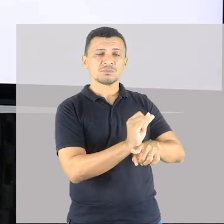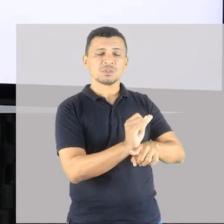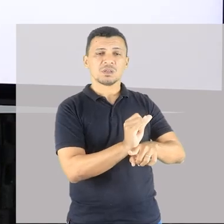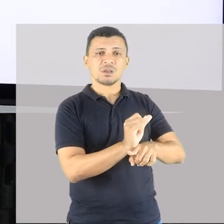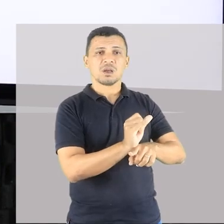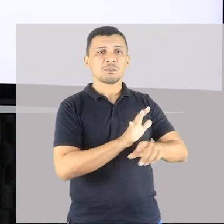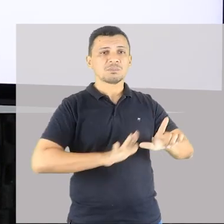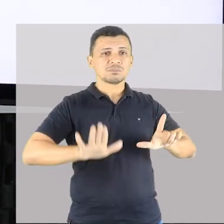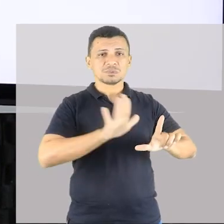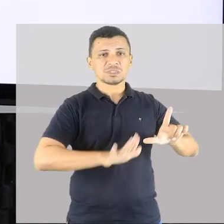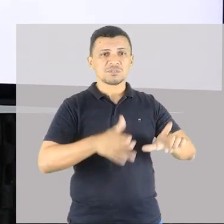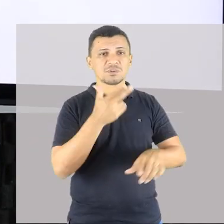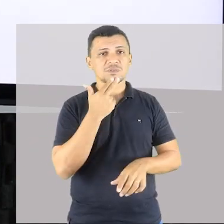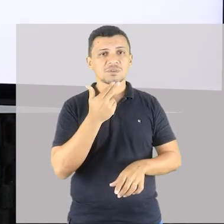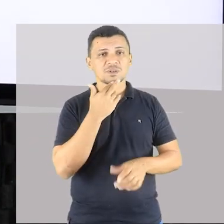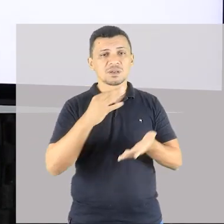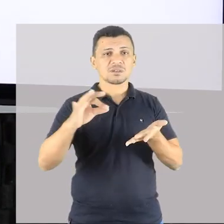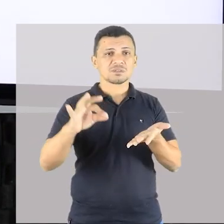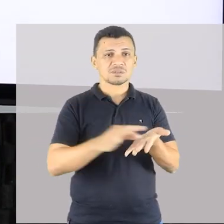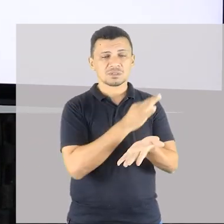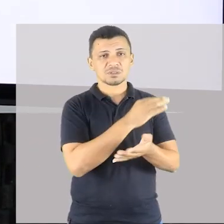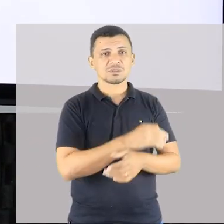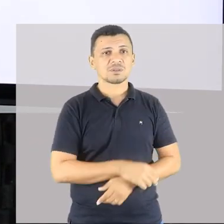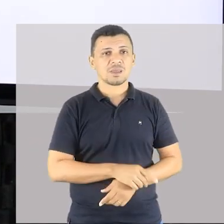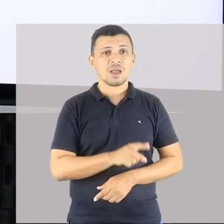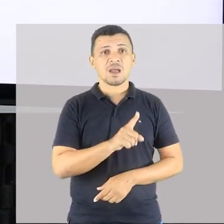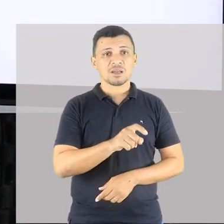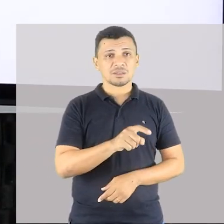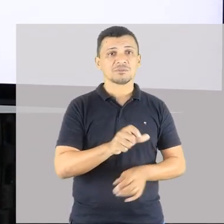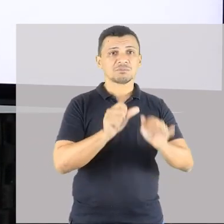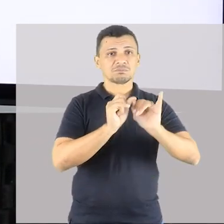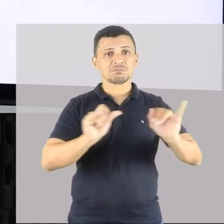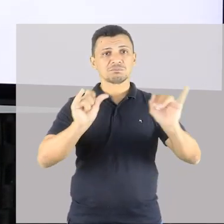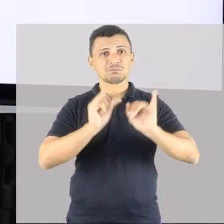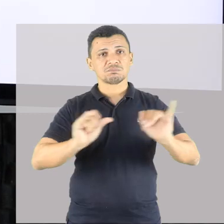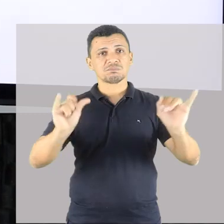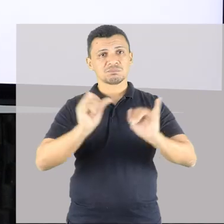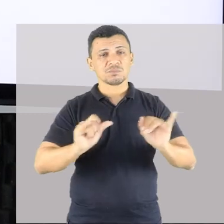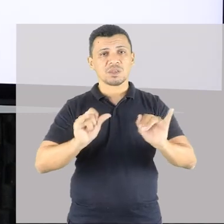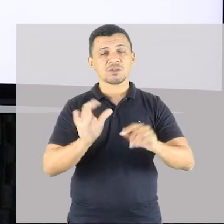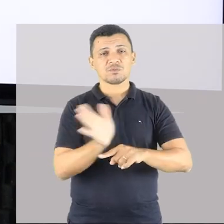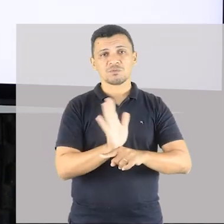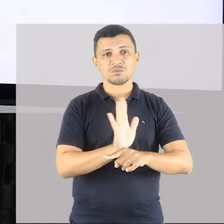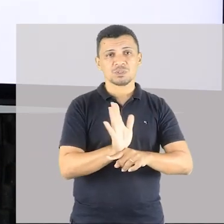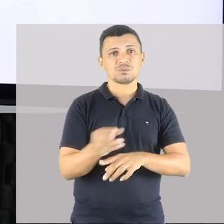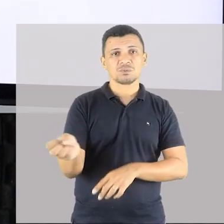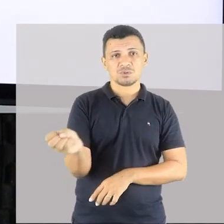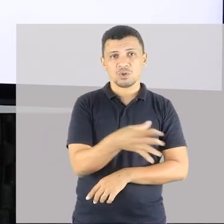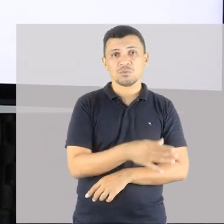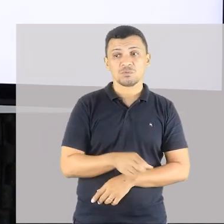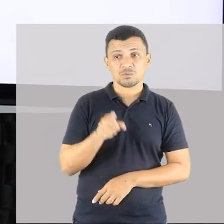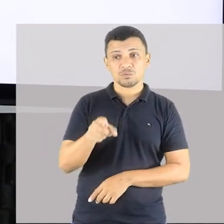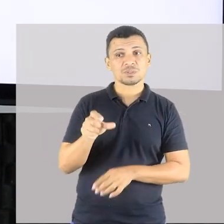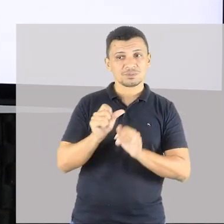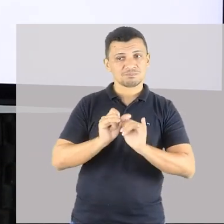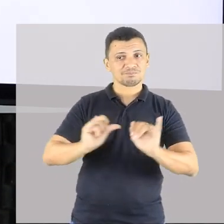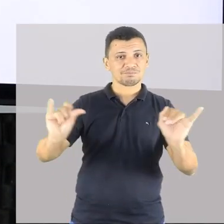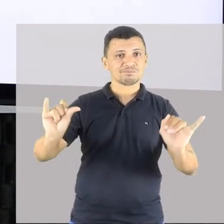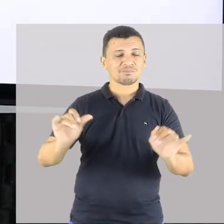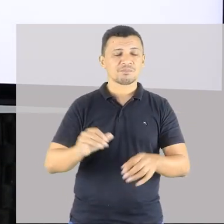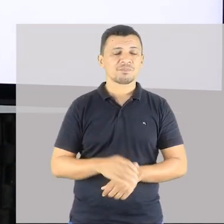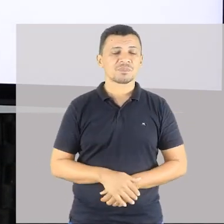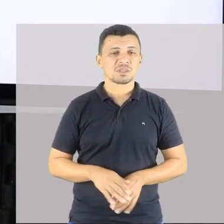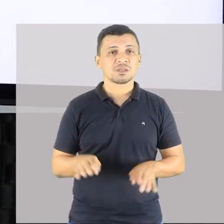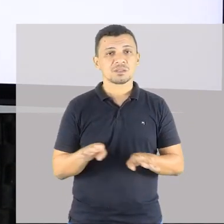plataforma Gonçalves Dias, se inscreva, clique no sininho para quando tiver um vídeo novo você vai receber o aviso.